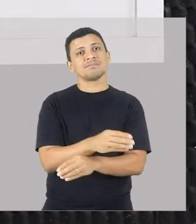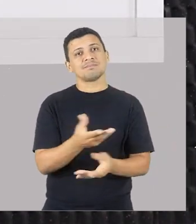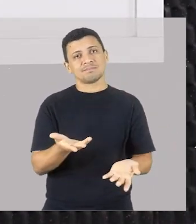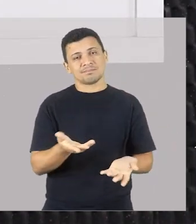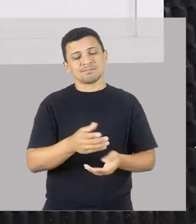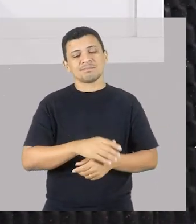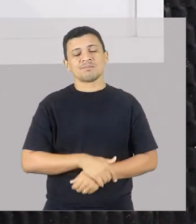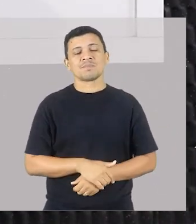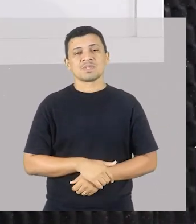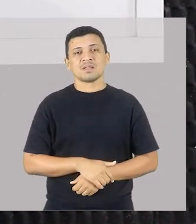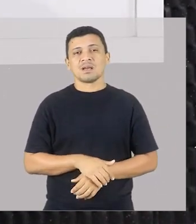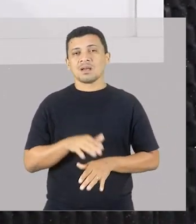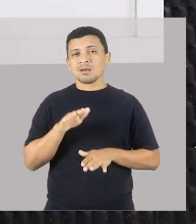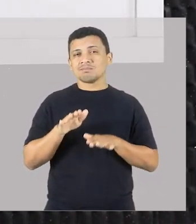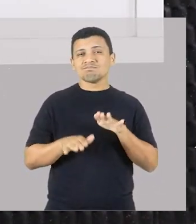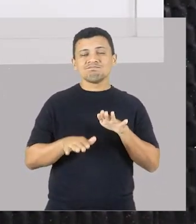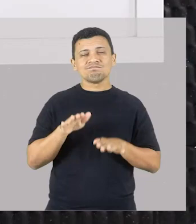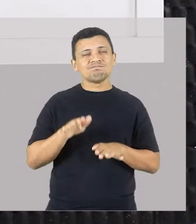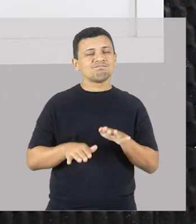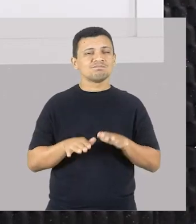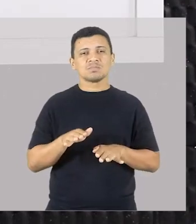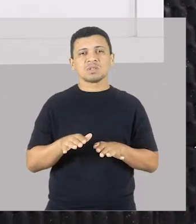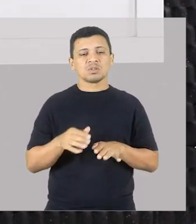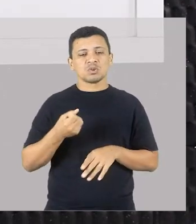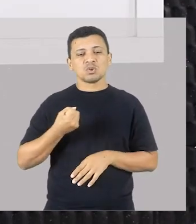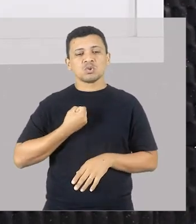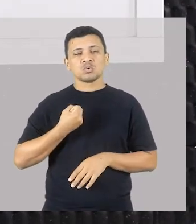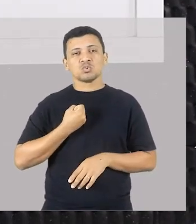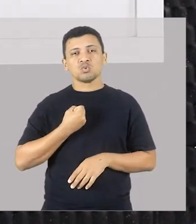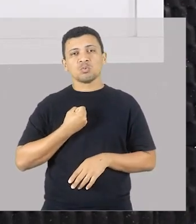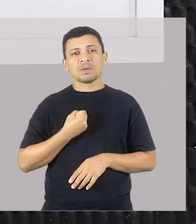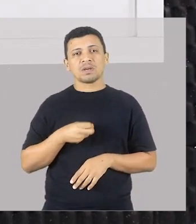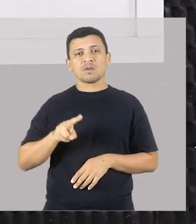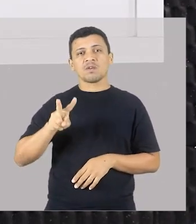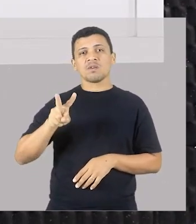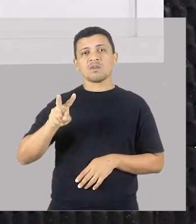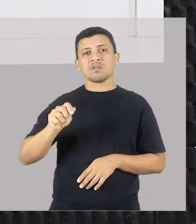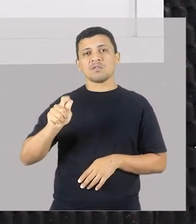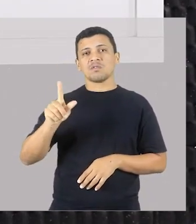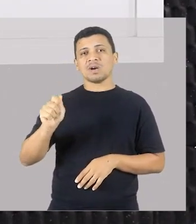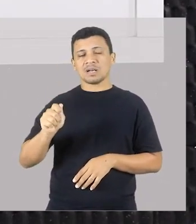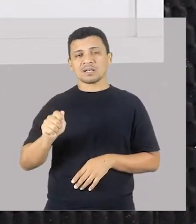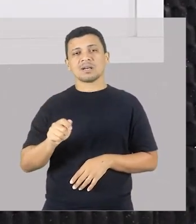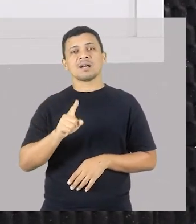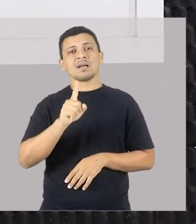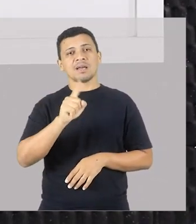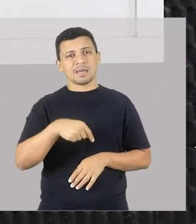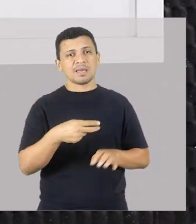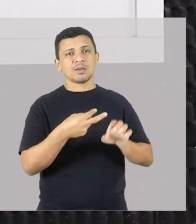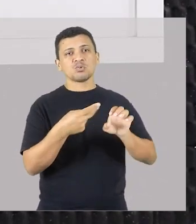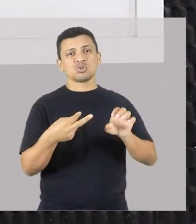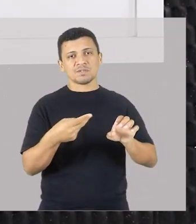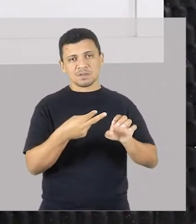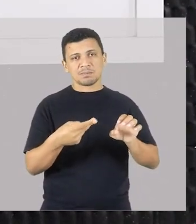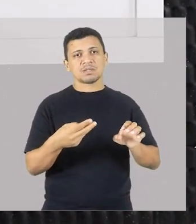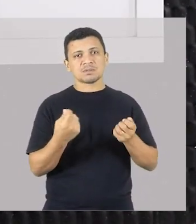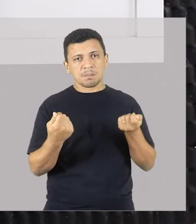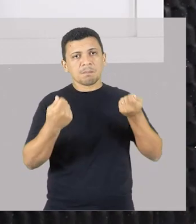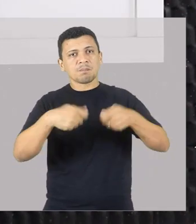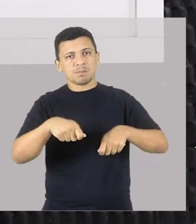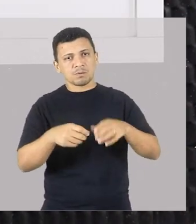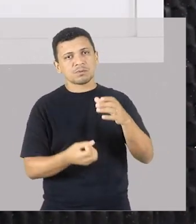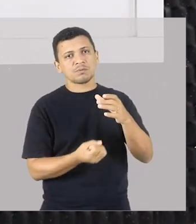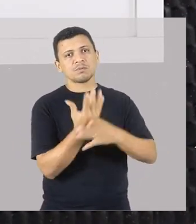permutação. Geralmente, o número de vagas que você tem é o número de elementos que você tem para formar,